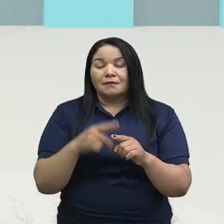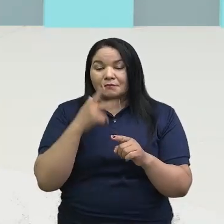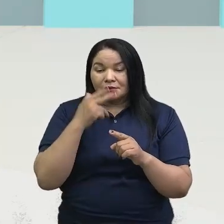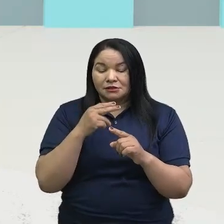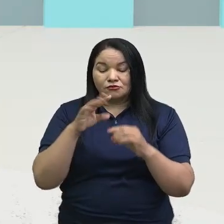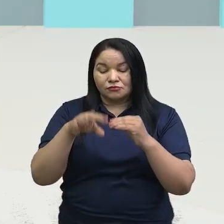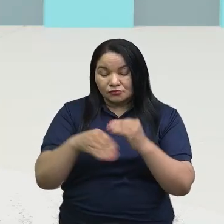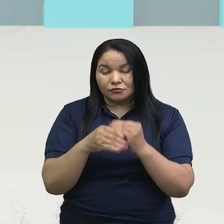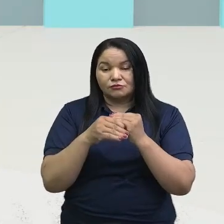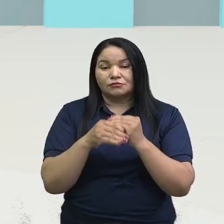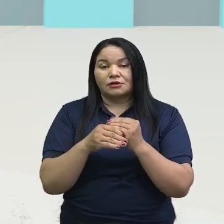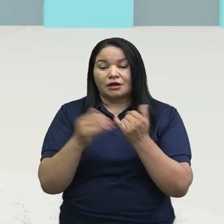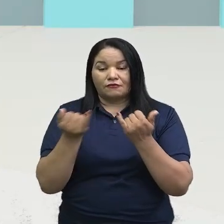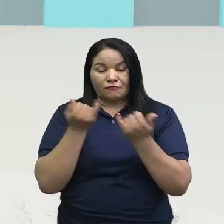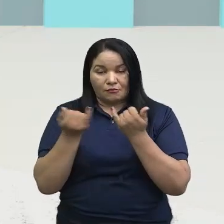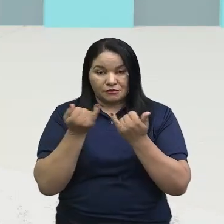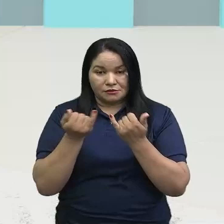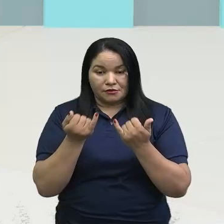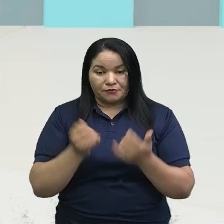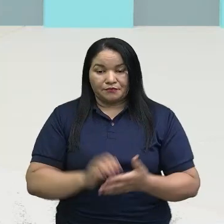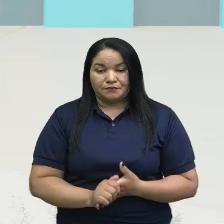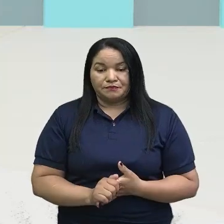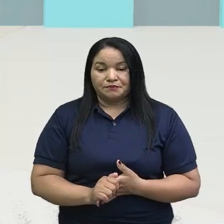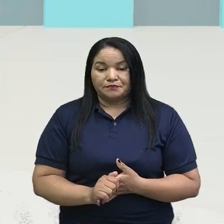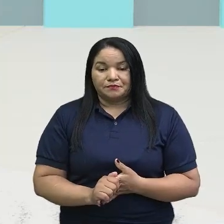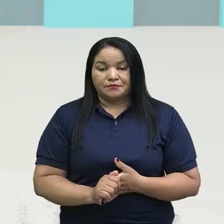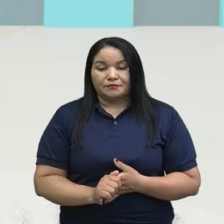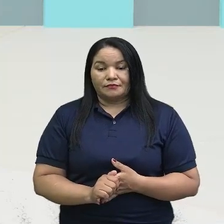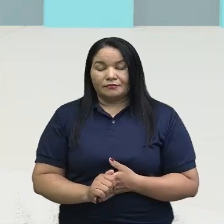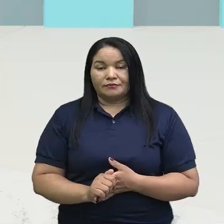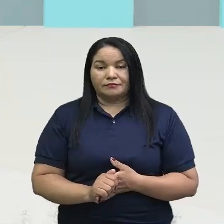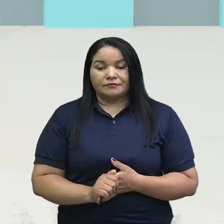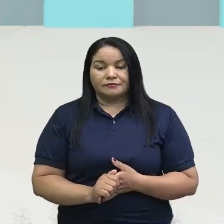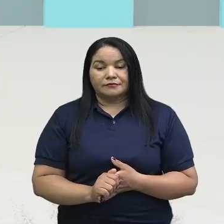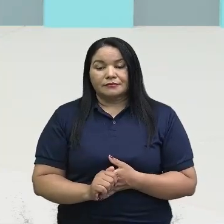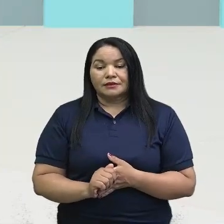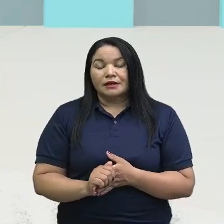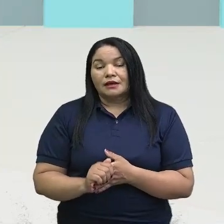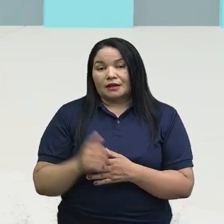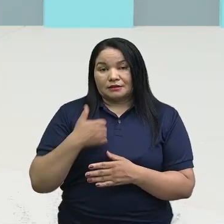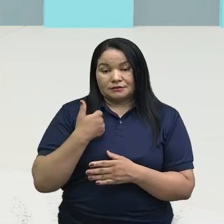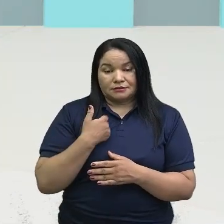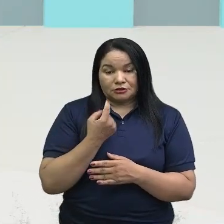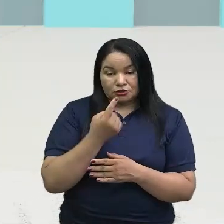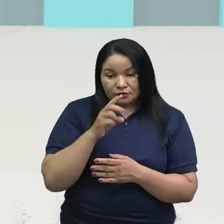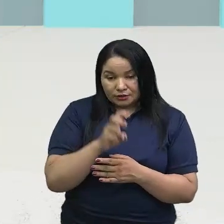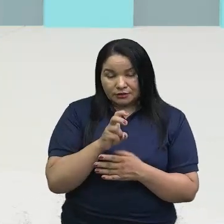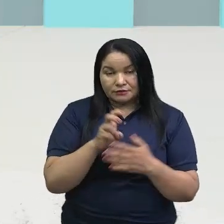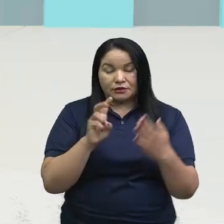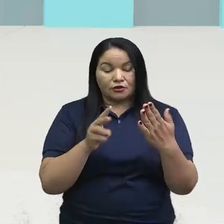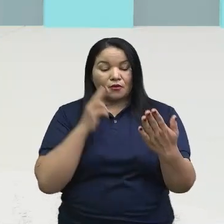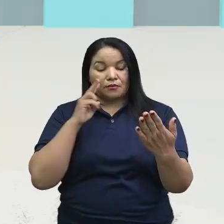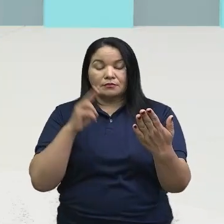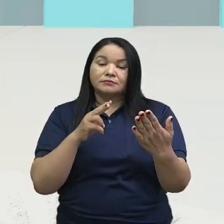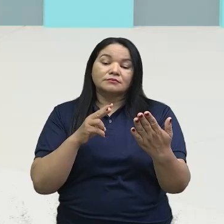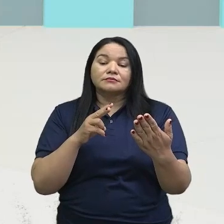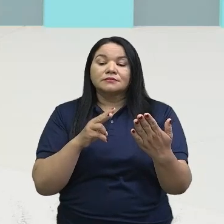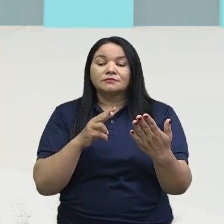uma informação a mais aqui nessa oração. Aos 15 anos, ela olha para si